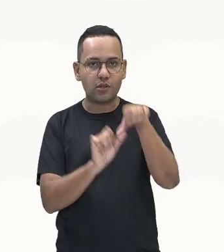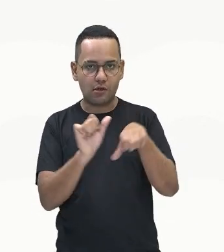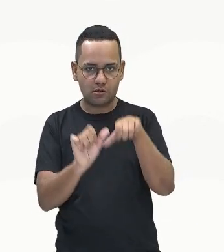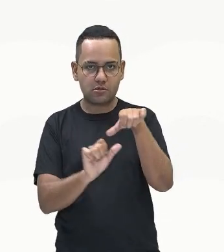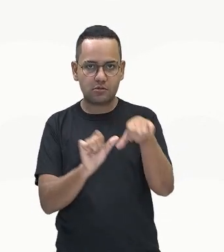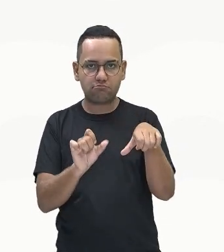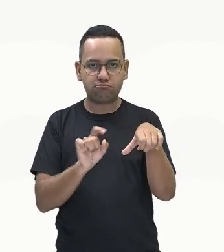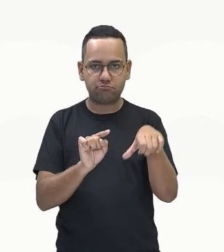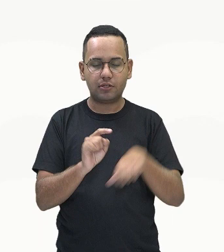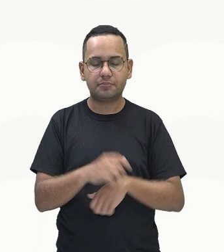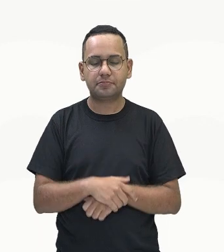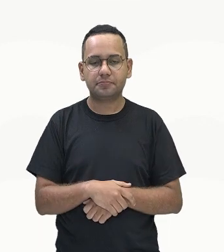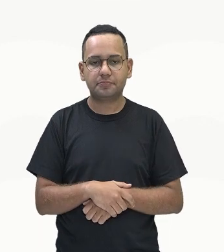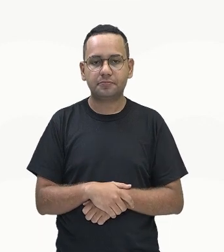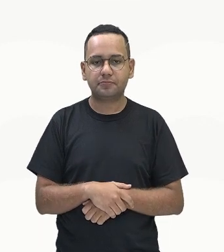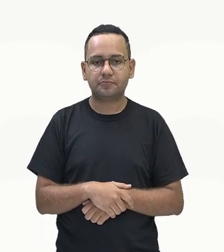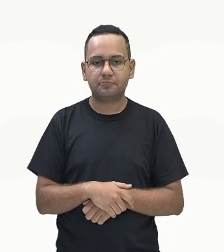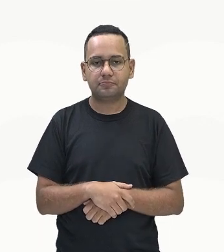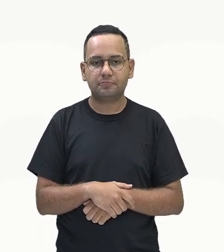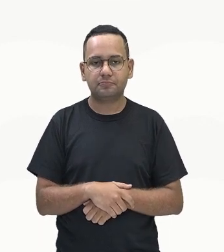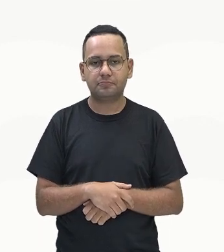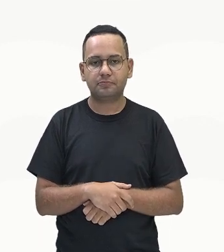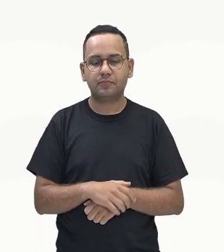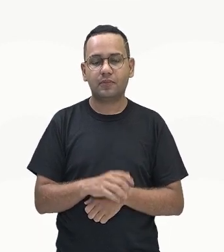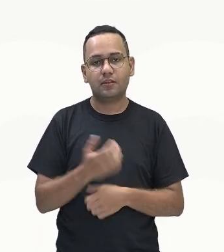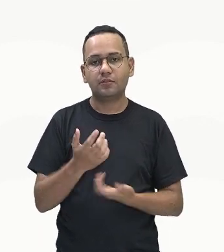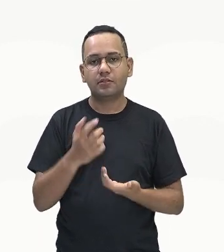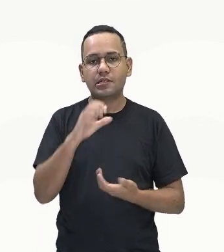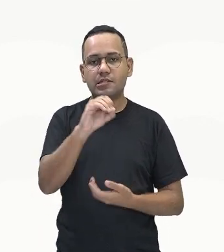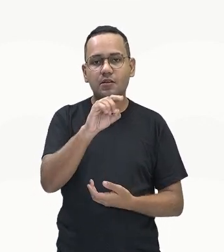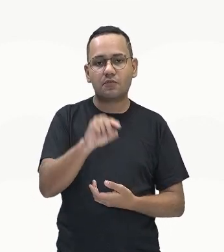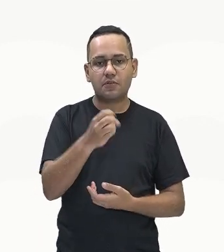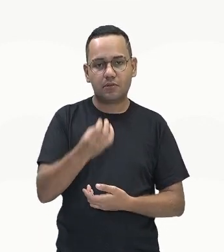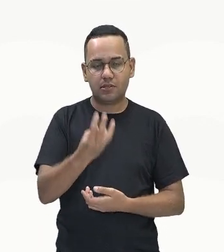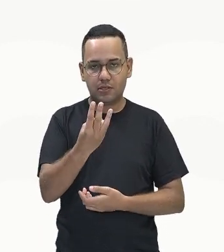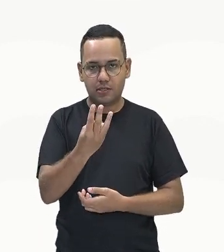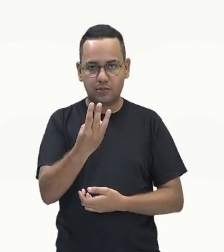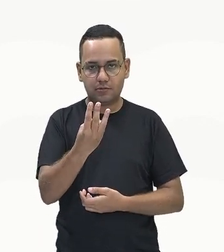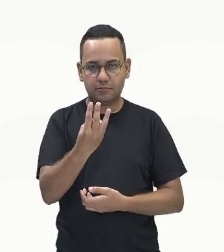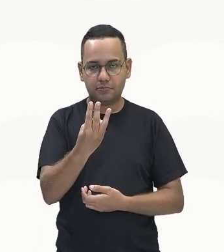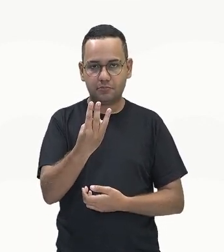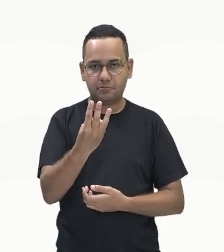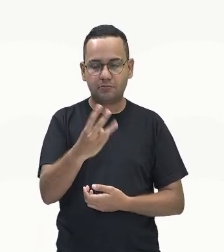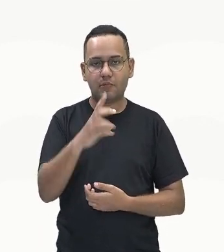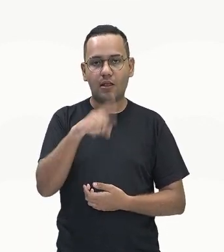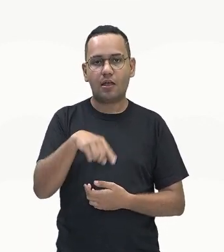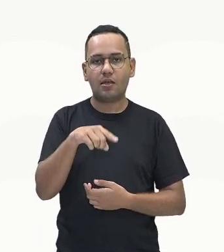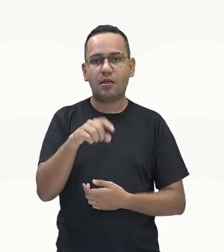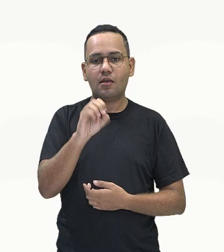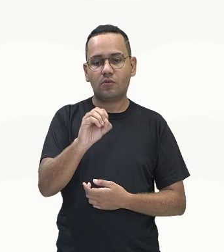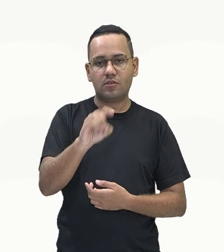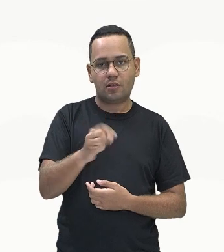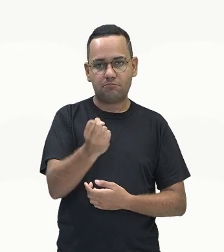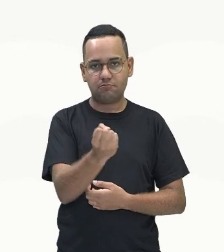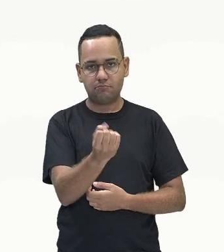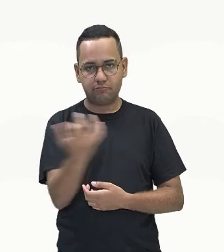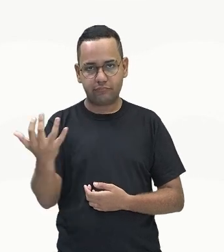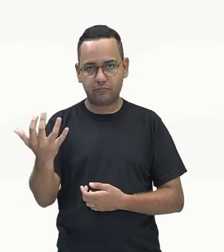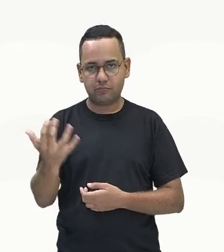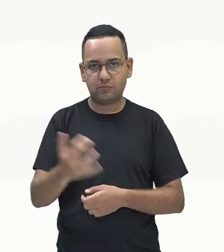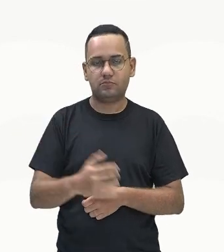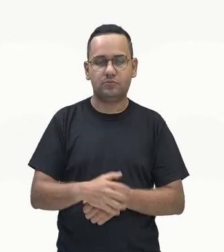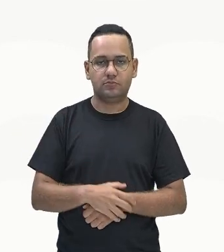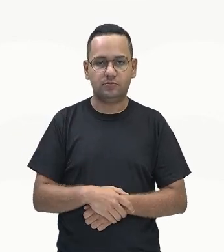né? Os 30% a gente escreve como sendo 0,3, a gente transforma ele, então, para um valor decimal,